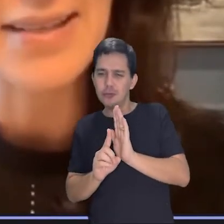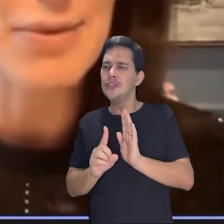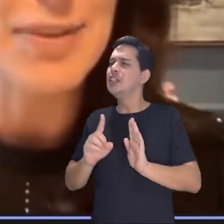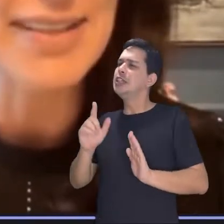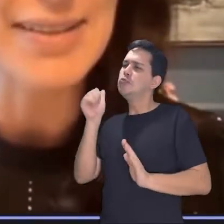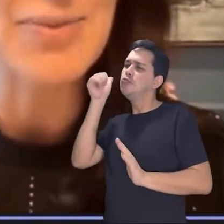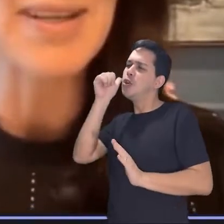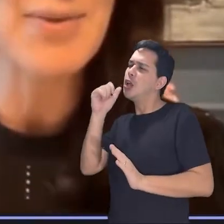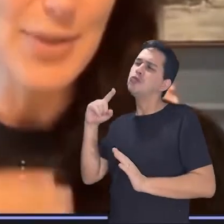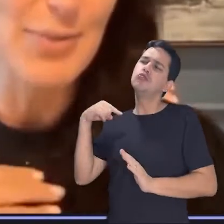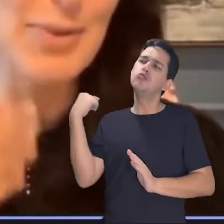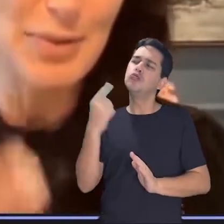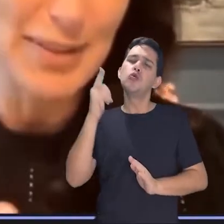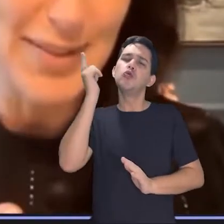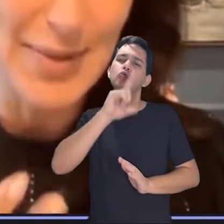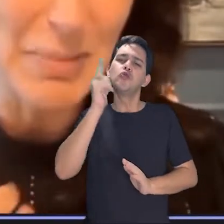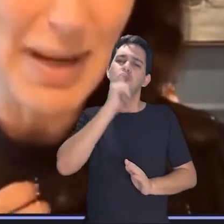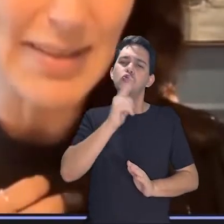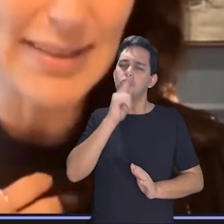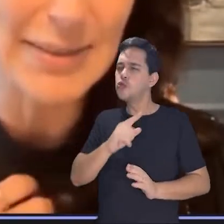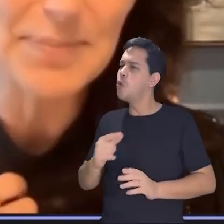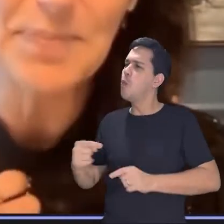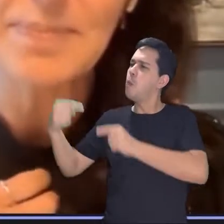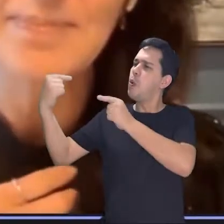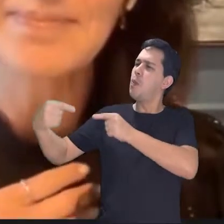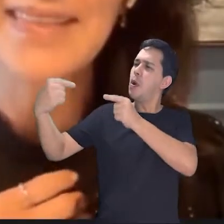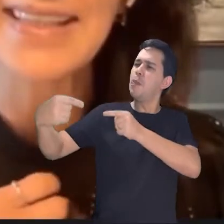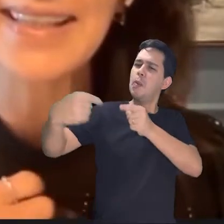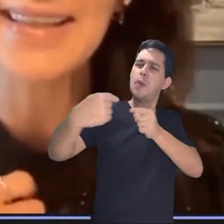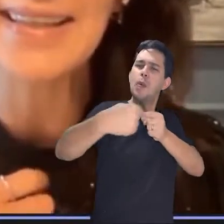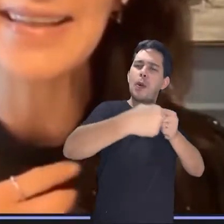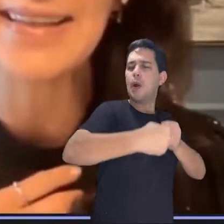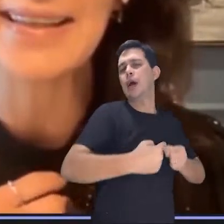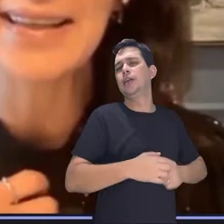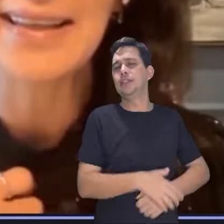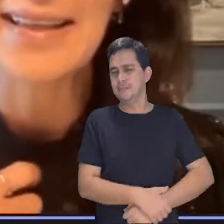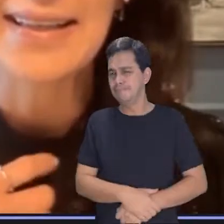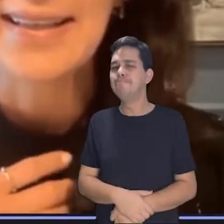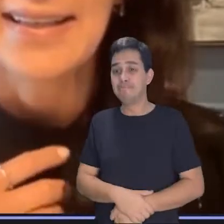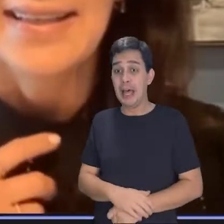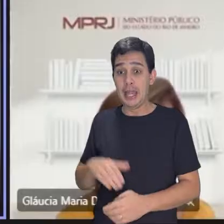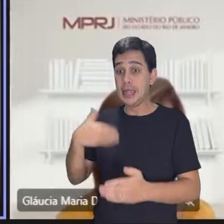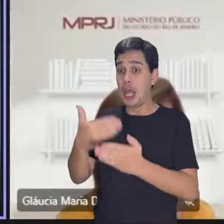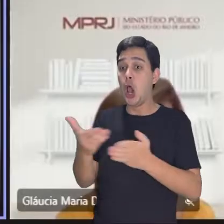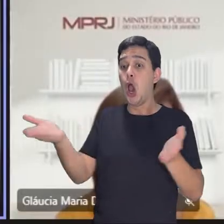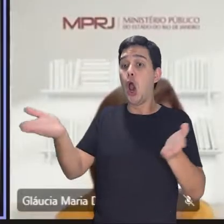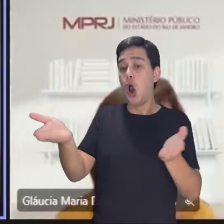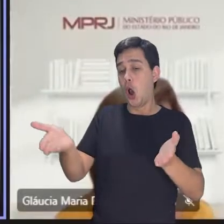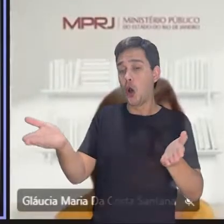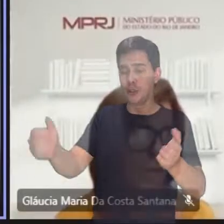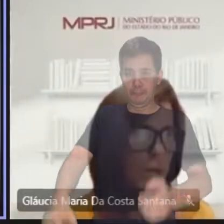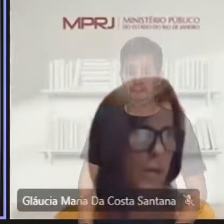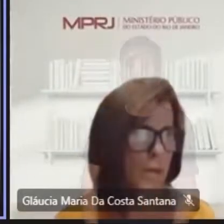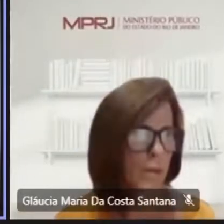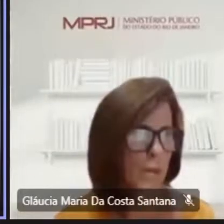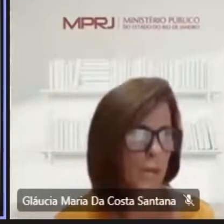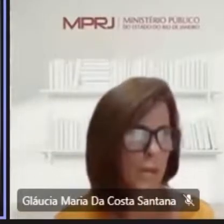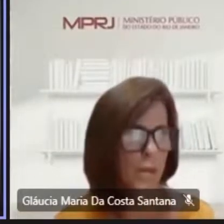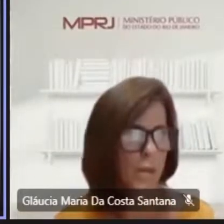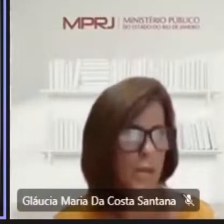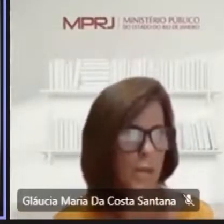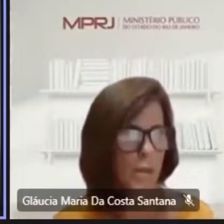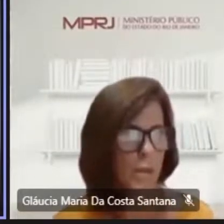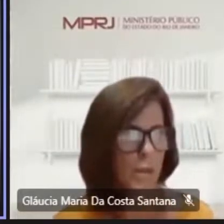os enfrentamentos diários das mulheres na sociedade até os dias atuais. Eu queria dizer